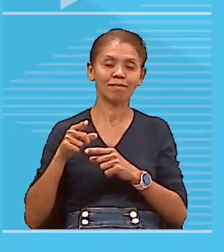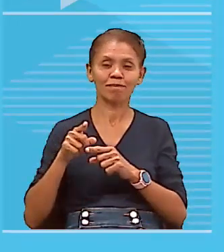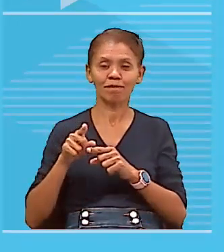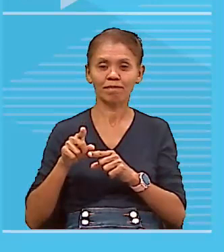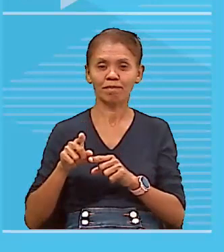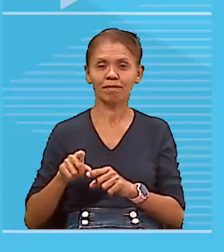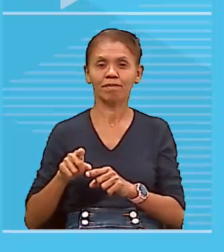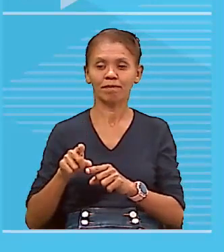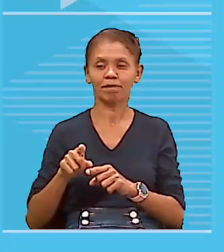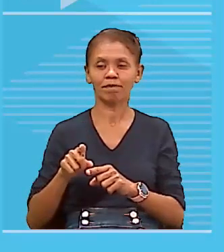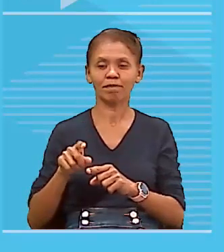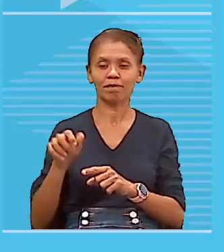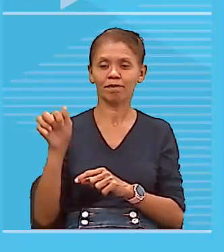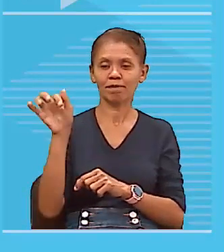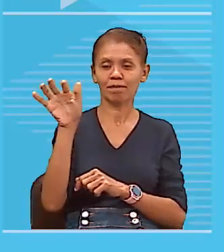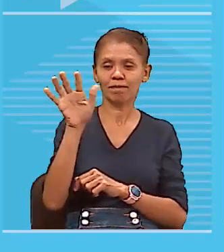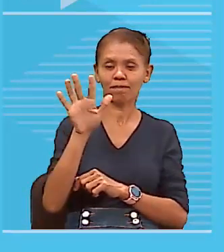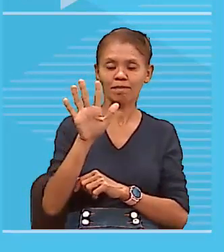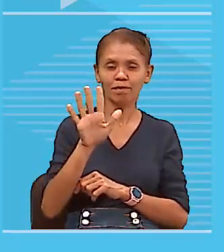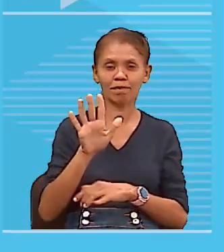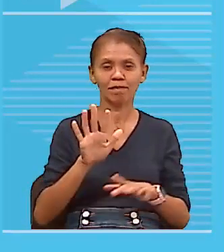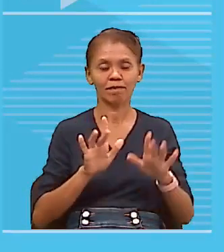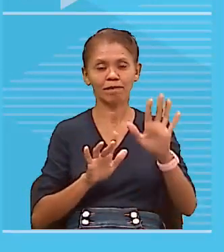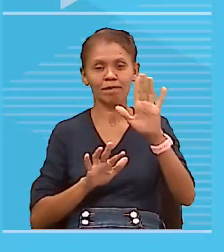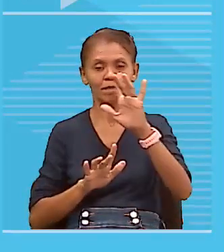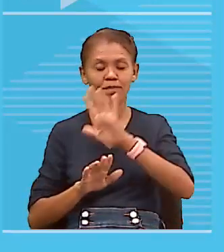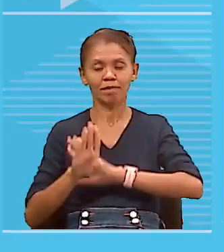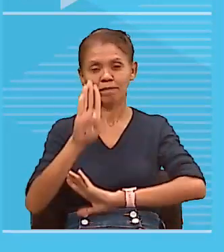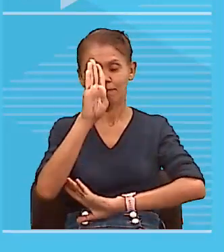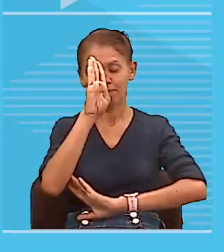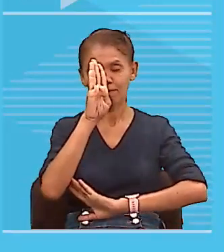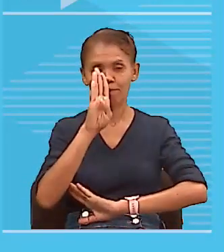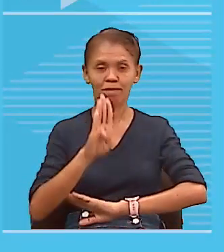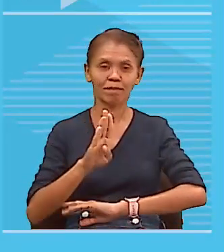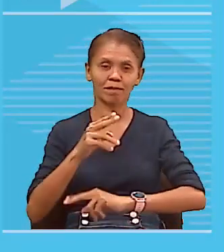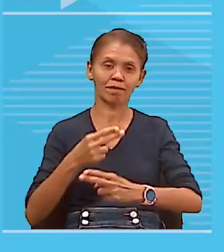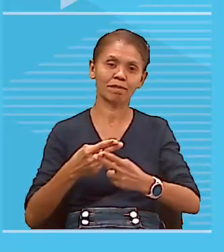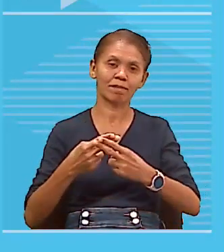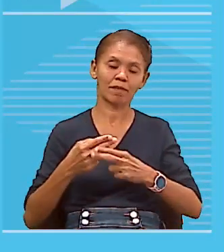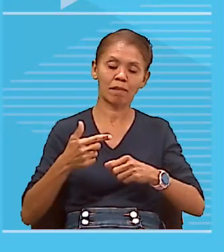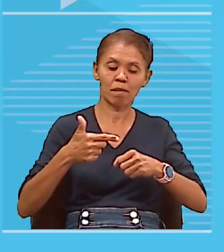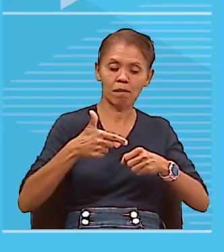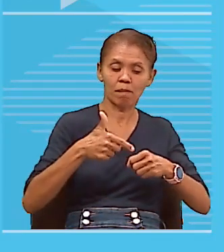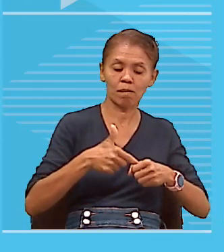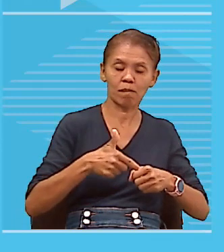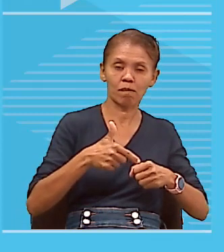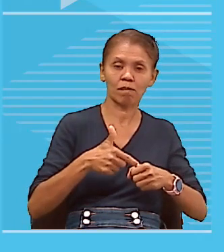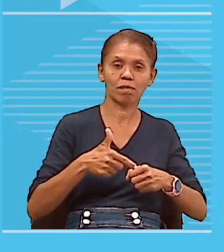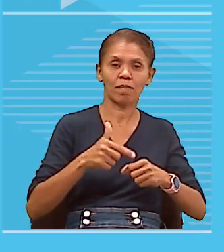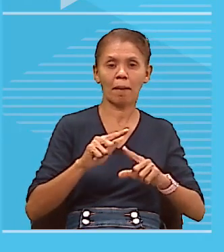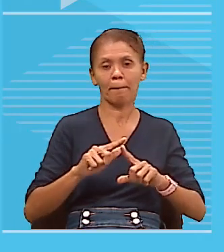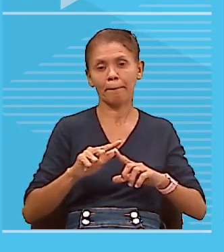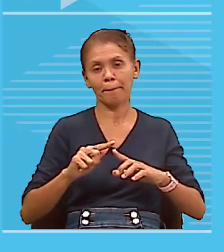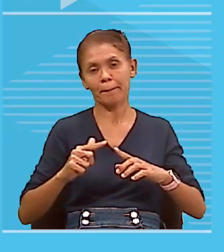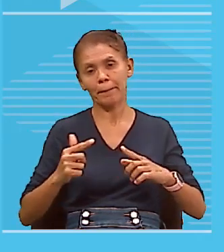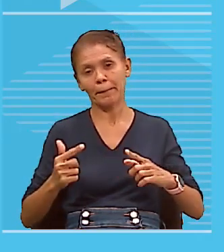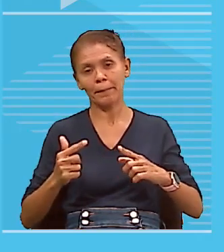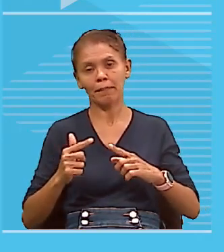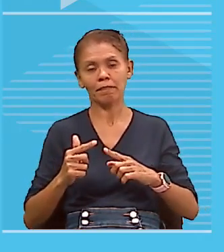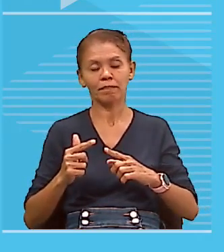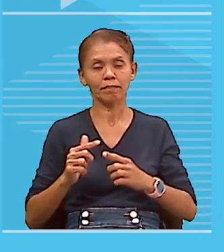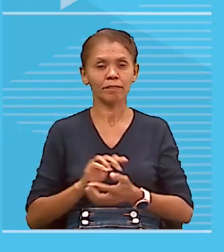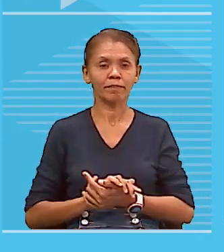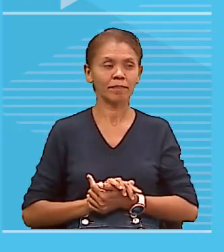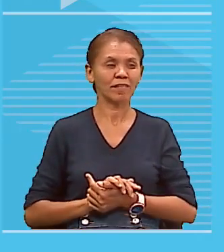poluição atmosférica, né? É principalmente o uso de combustíveis fósseis. Mas a gente pode